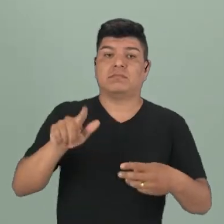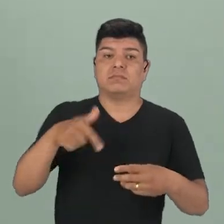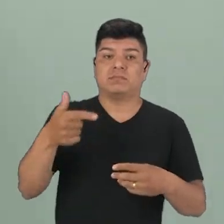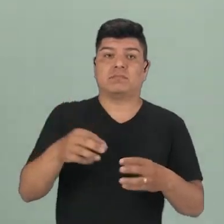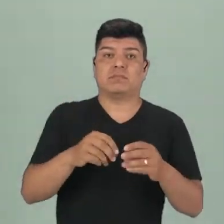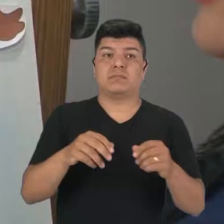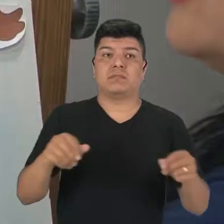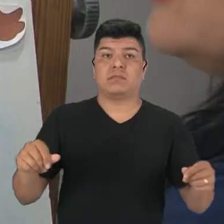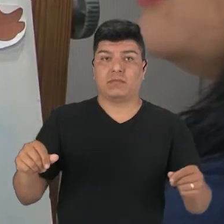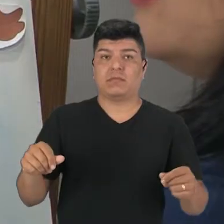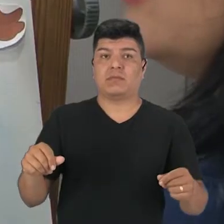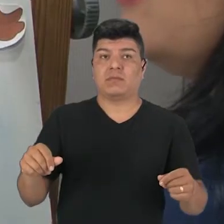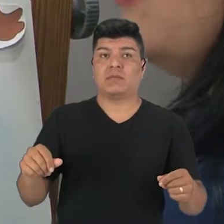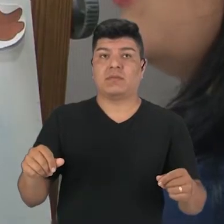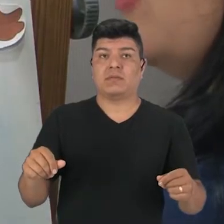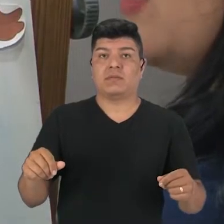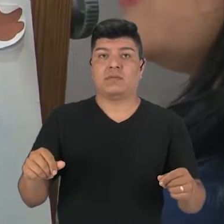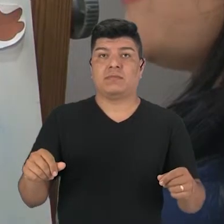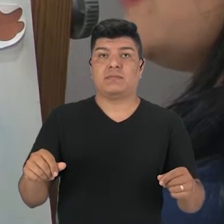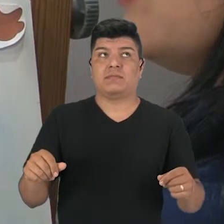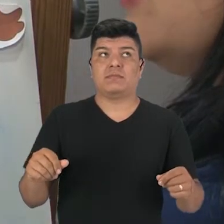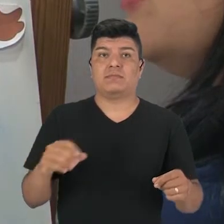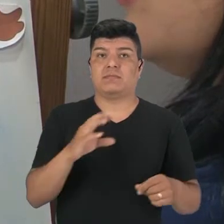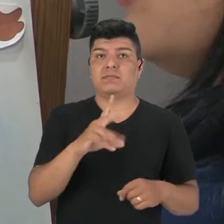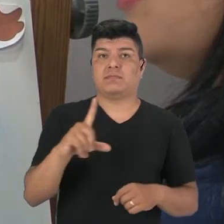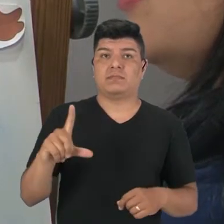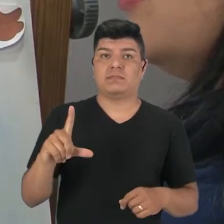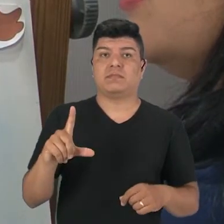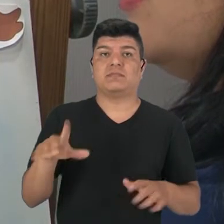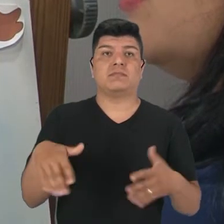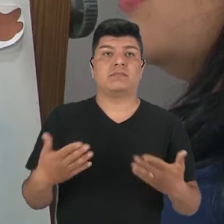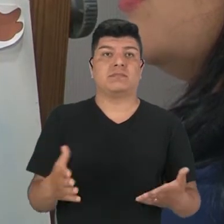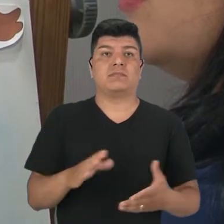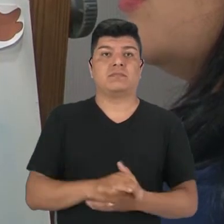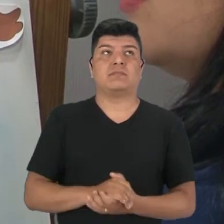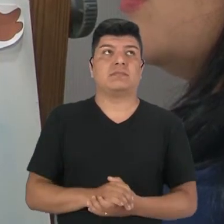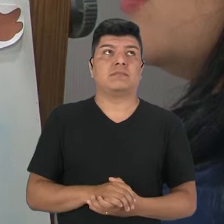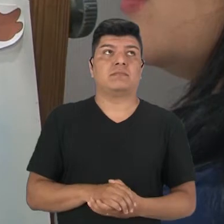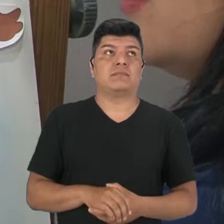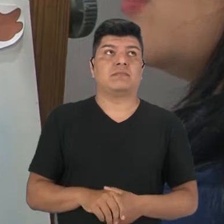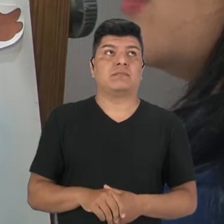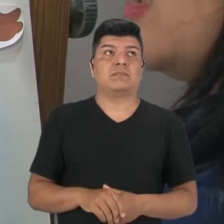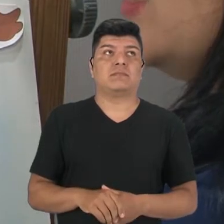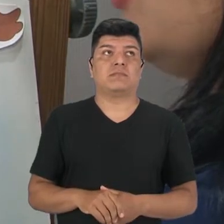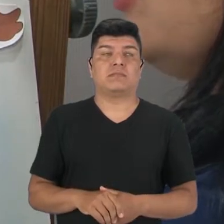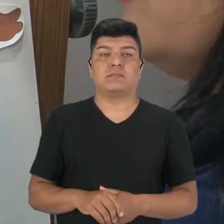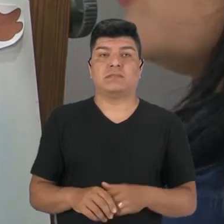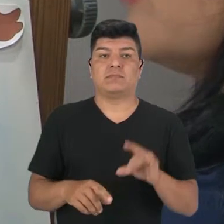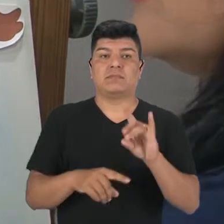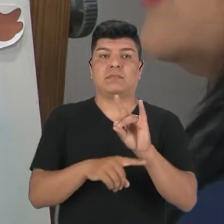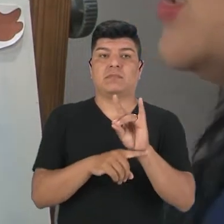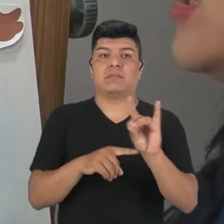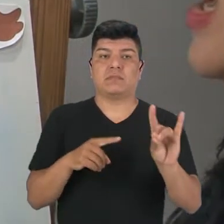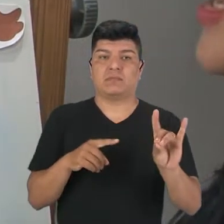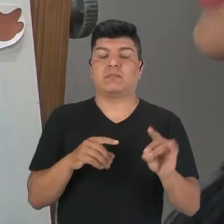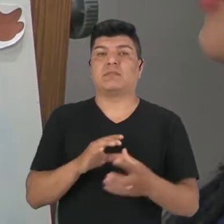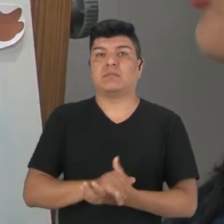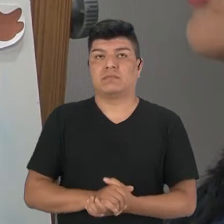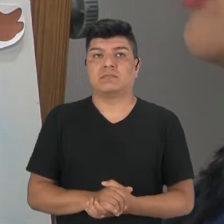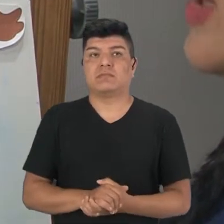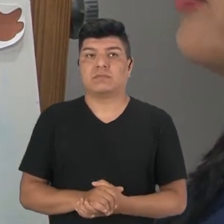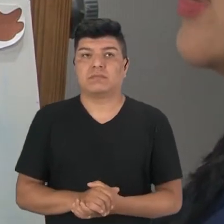ele vem para a terra e se torna com a classificação dele um carnívoro